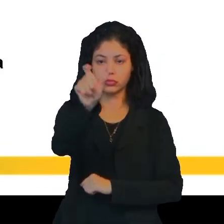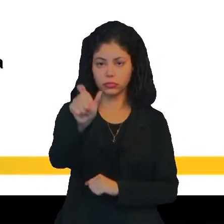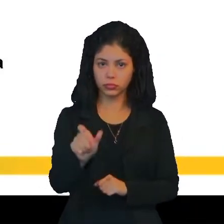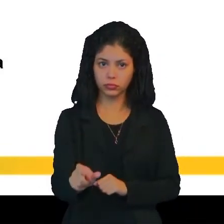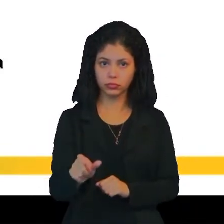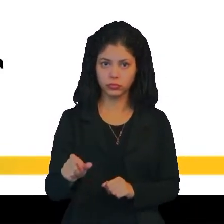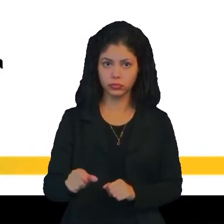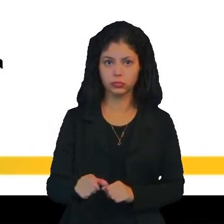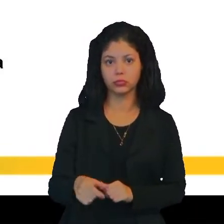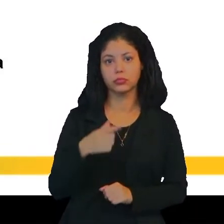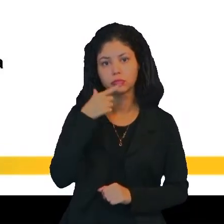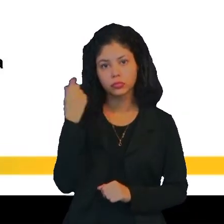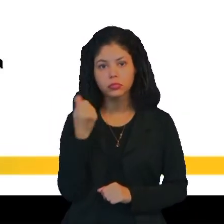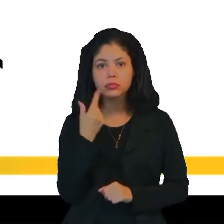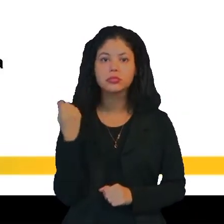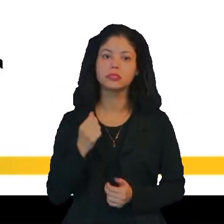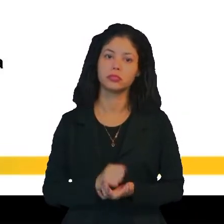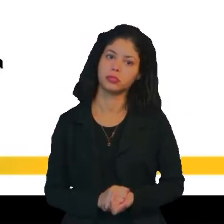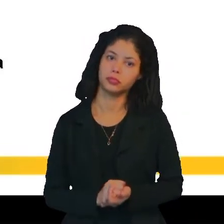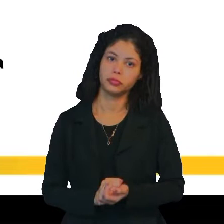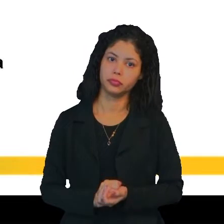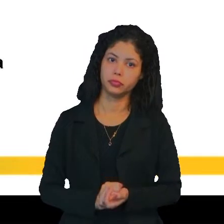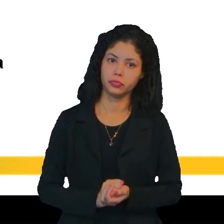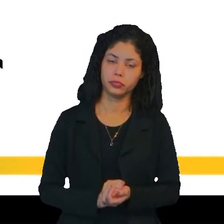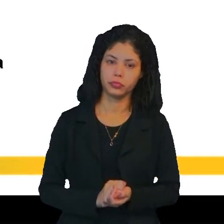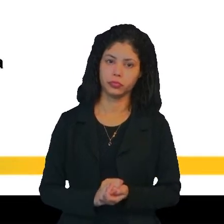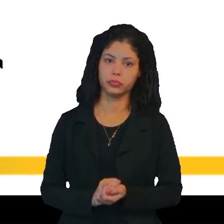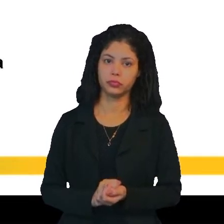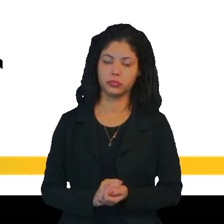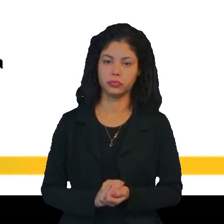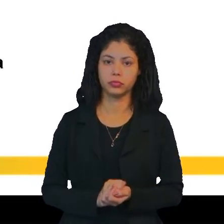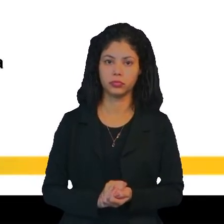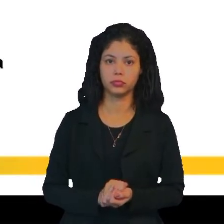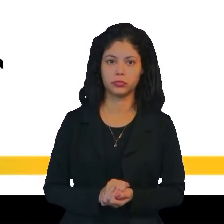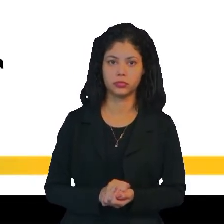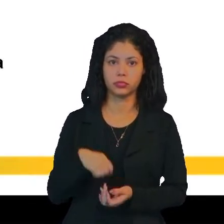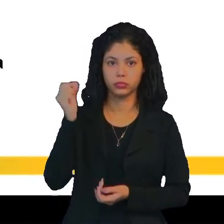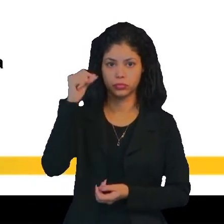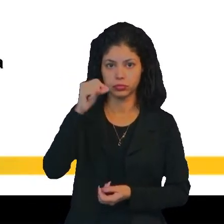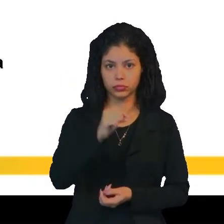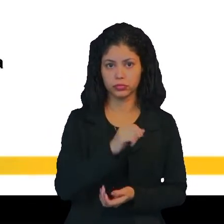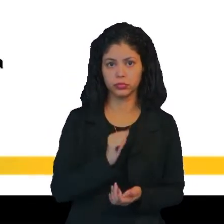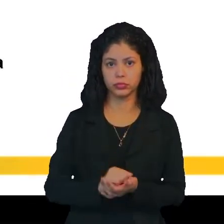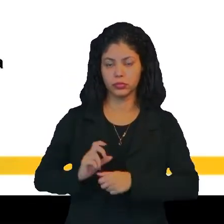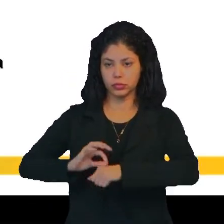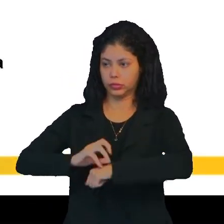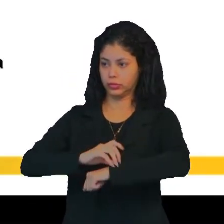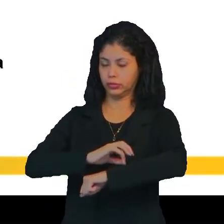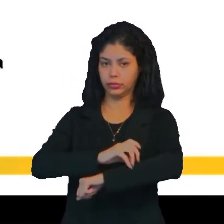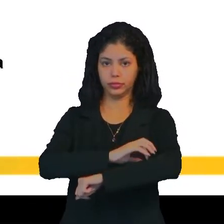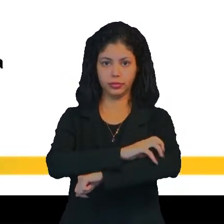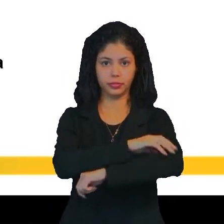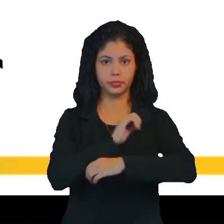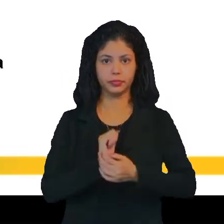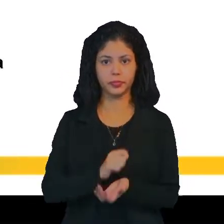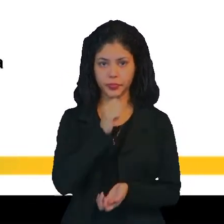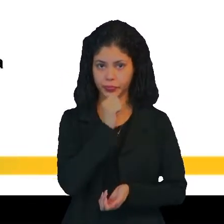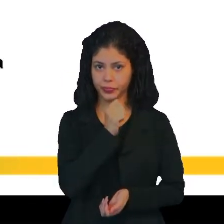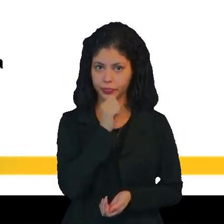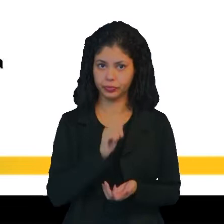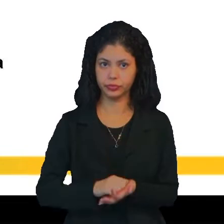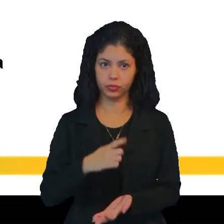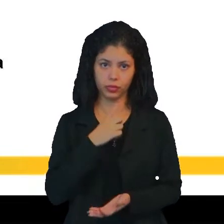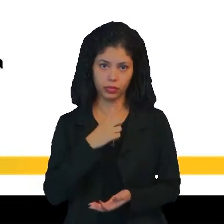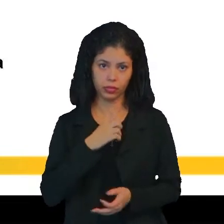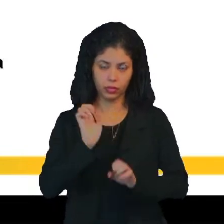vertebrado, o gato também. Aí, animal invertebrado, eu posso utilizar a mosca, posso utilizar a aranha. Então, nós vimos que esses animais eles